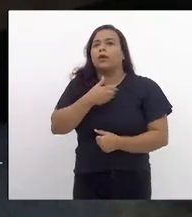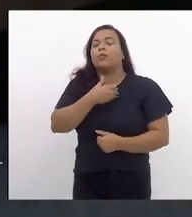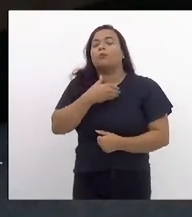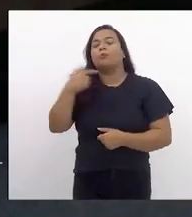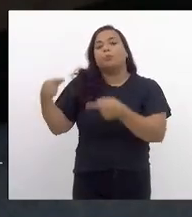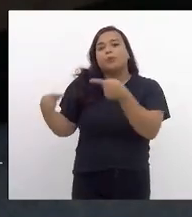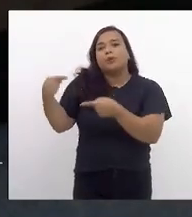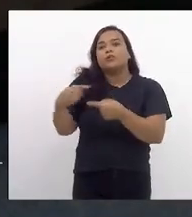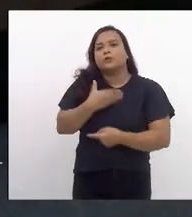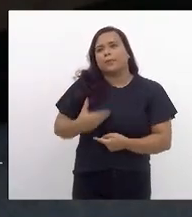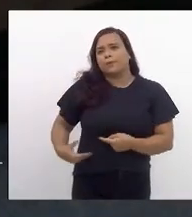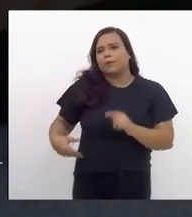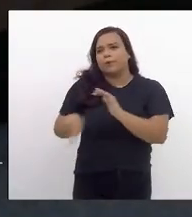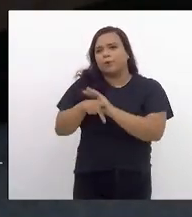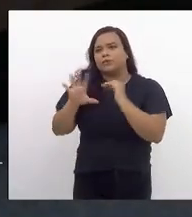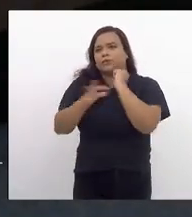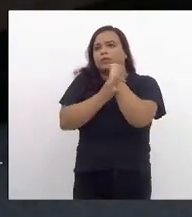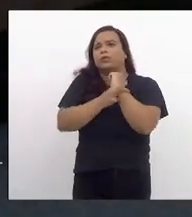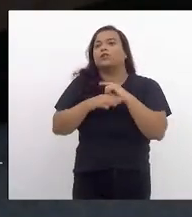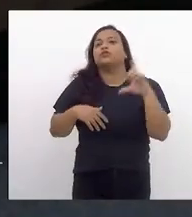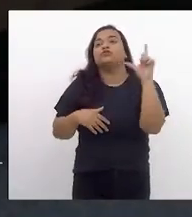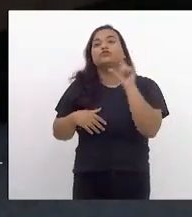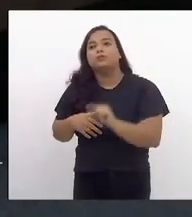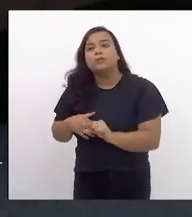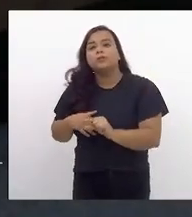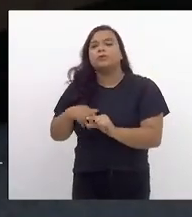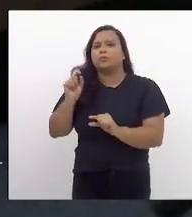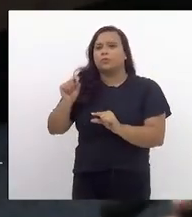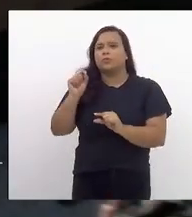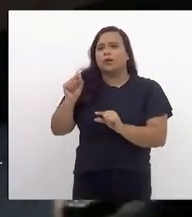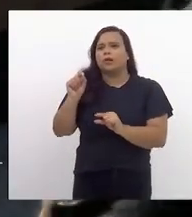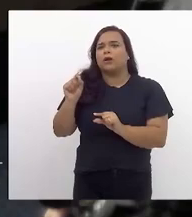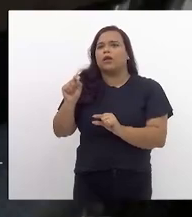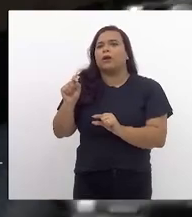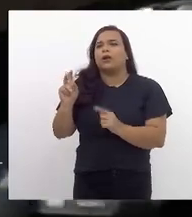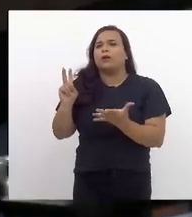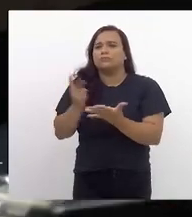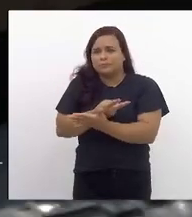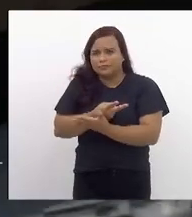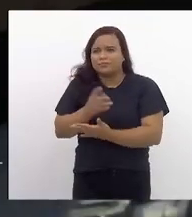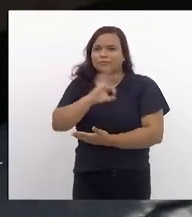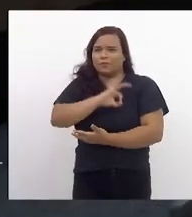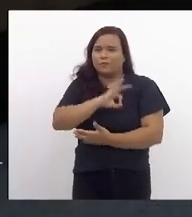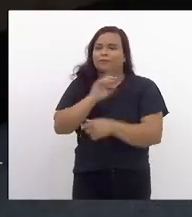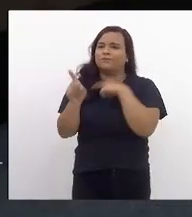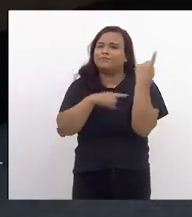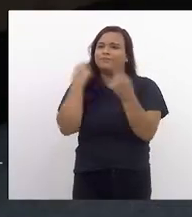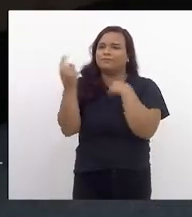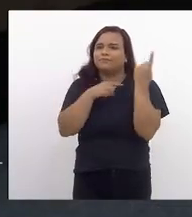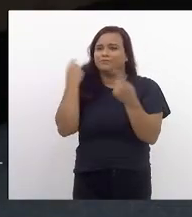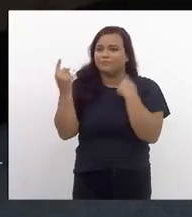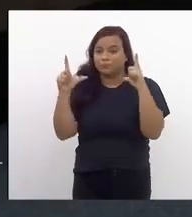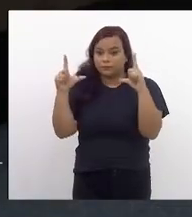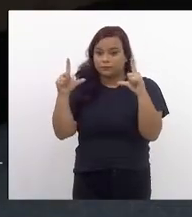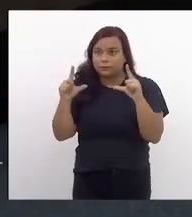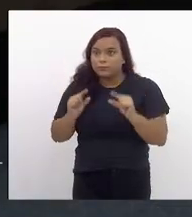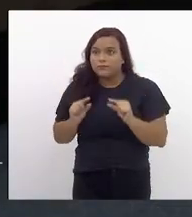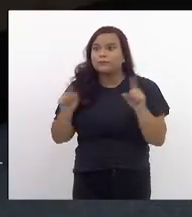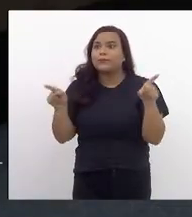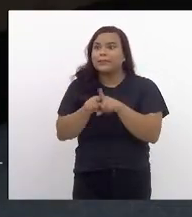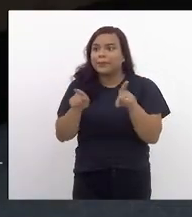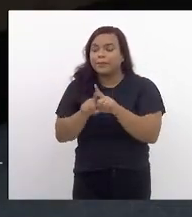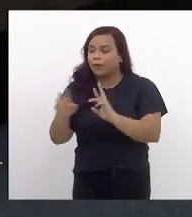que diminuiu, deputada Marta Rocha, a letalidade policial, e, em especial, uma relação com